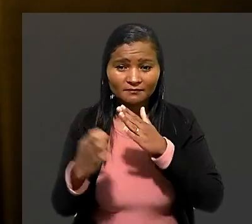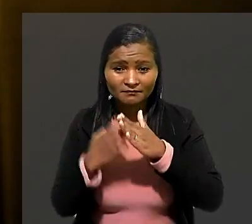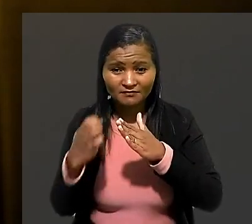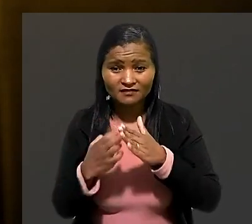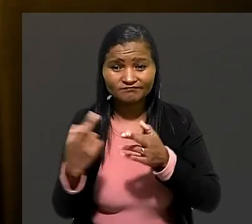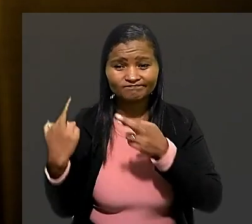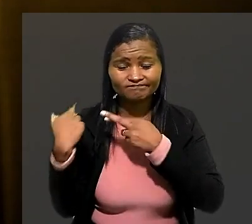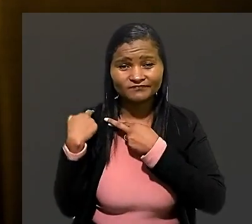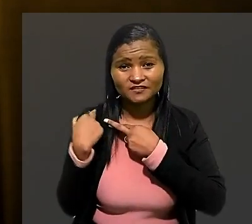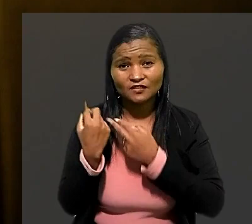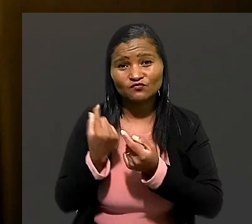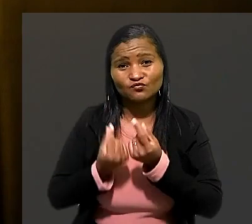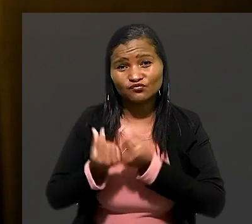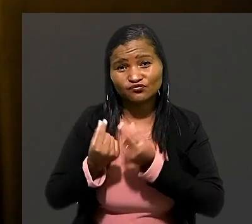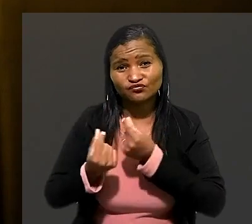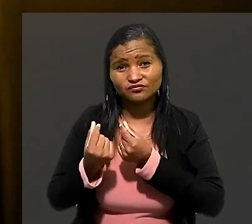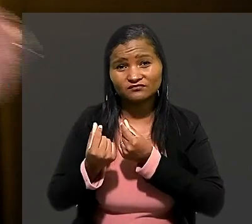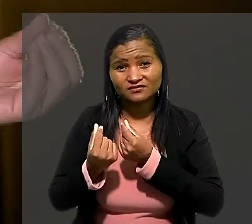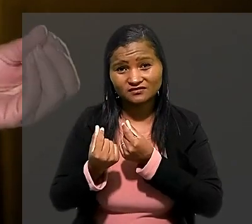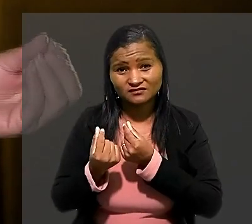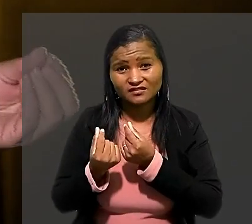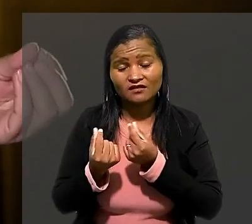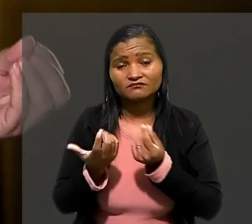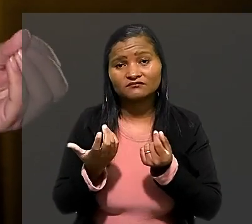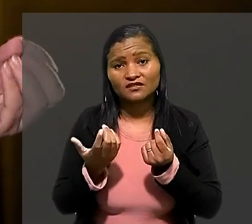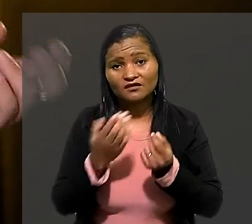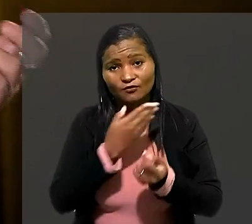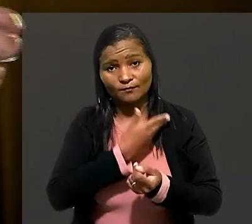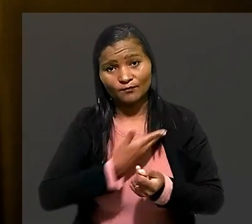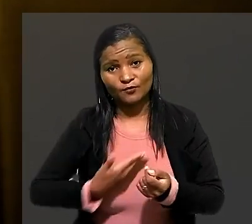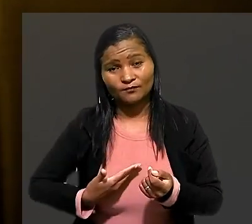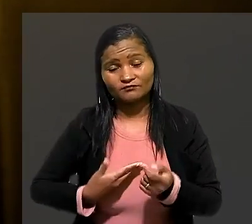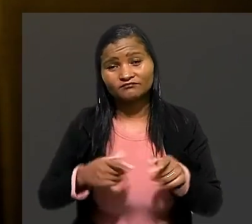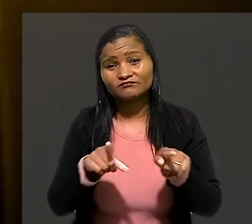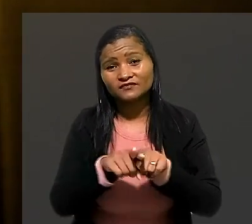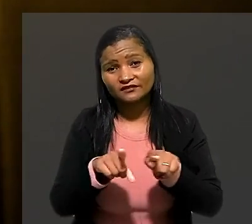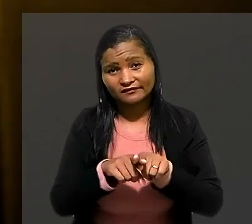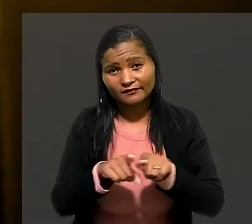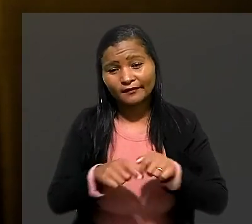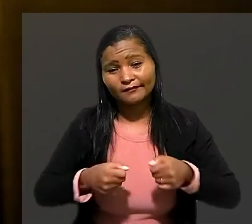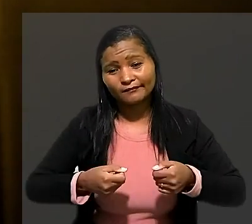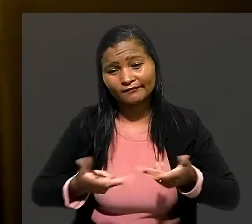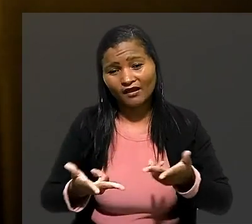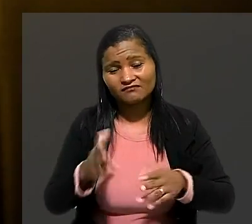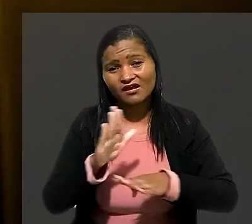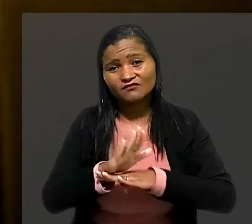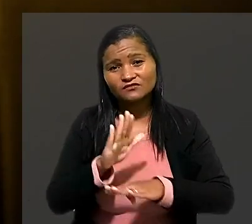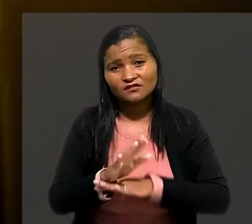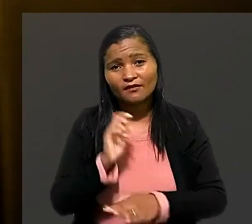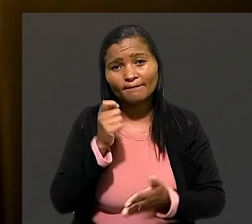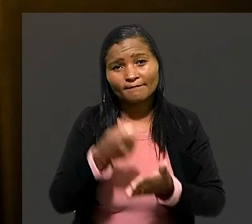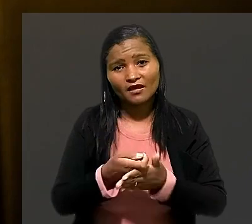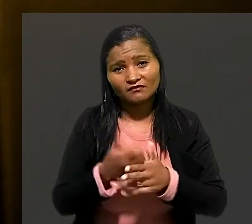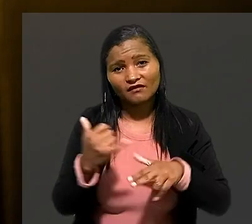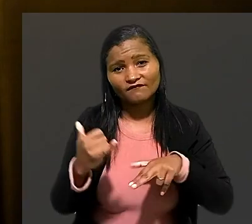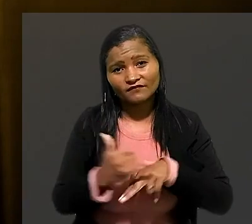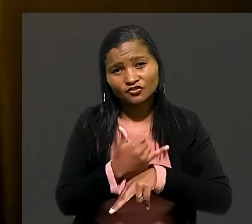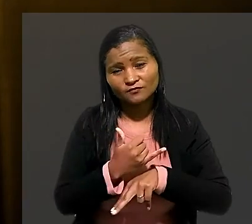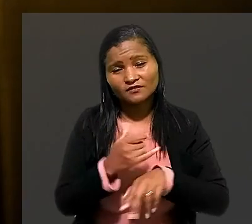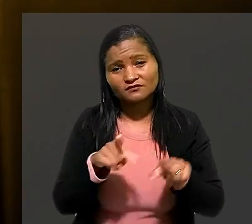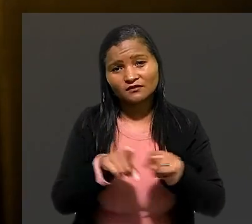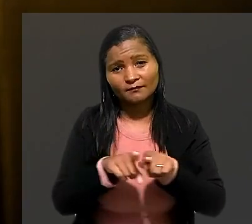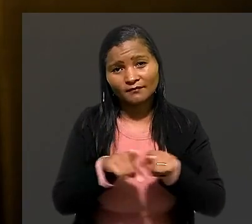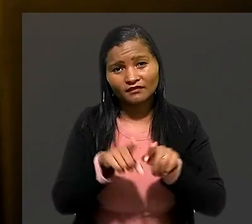profissional, empregadores são responsabilizados economicamente. Cofres públicos também arcam com os gastos dos